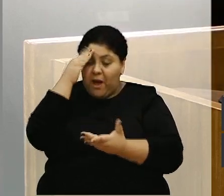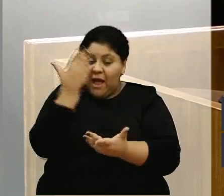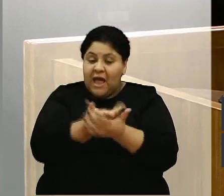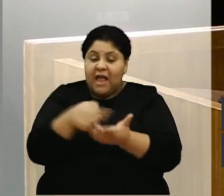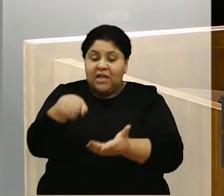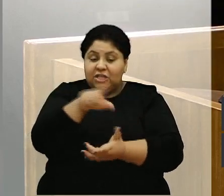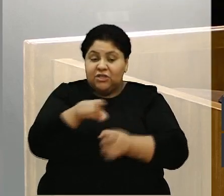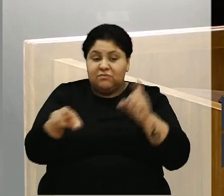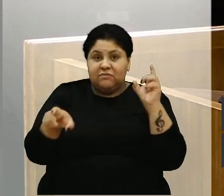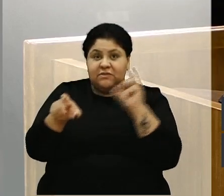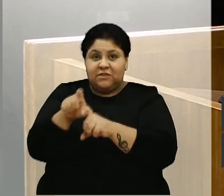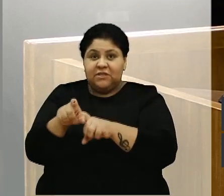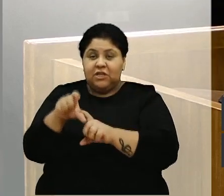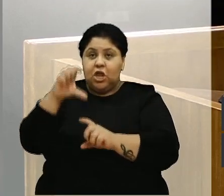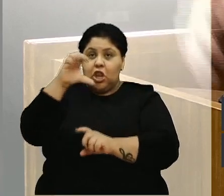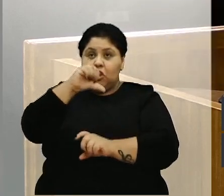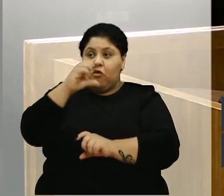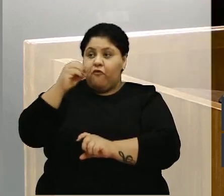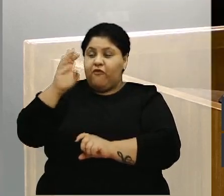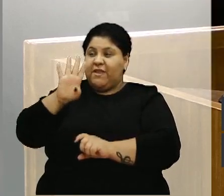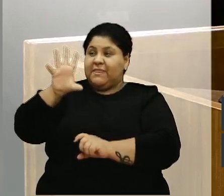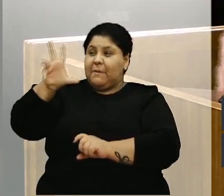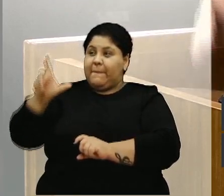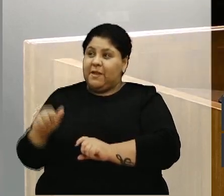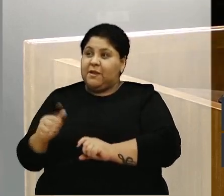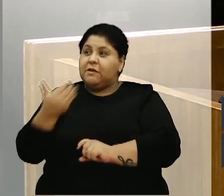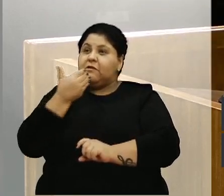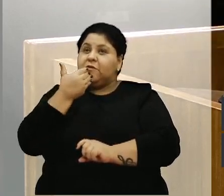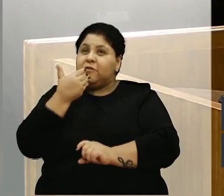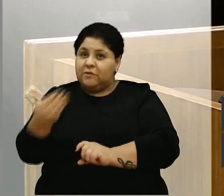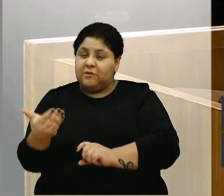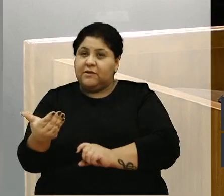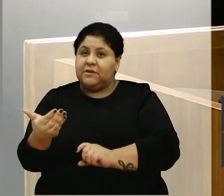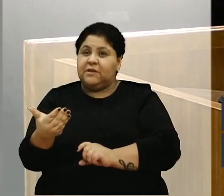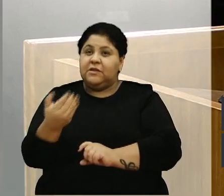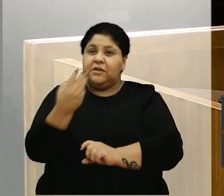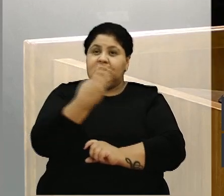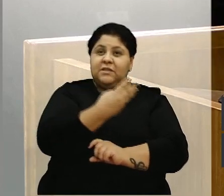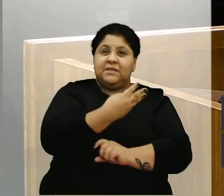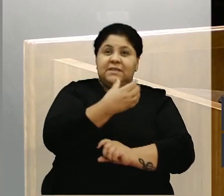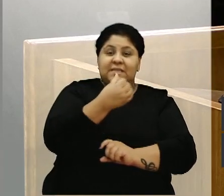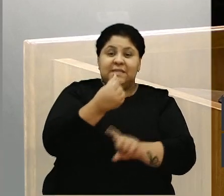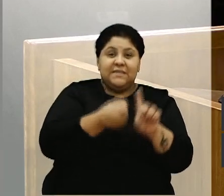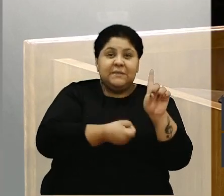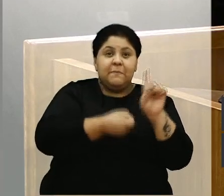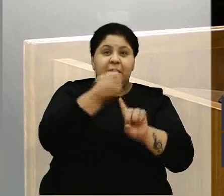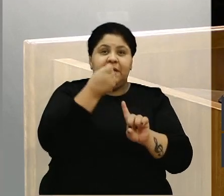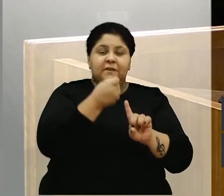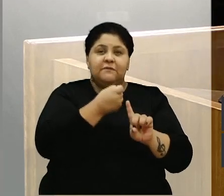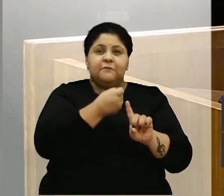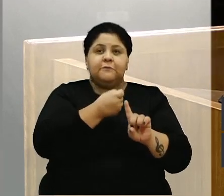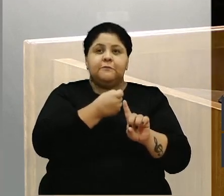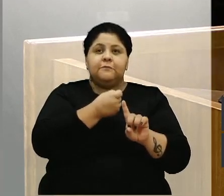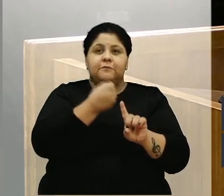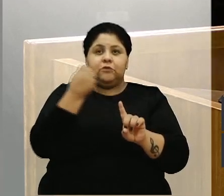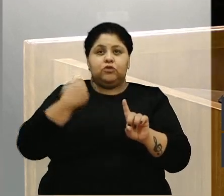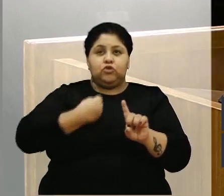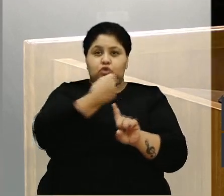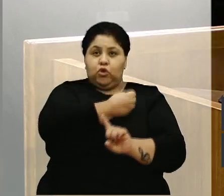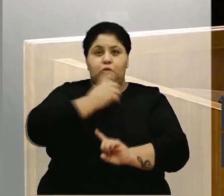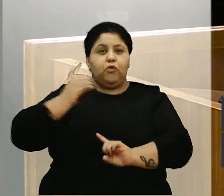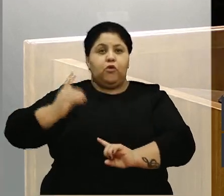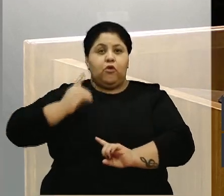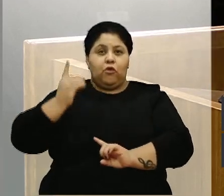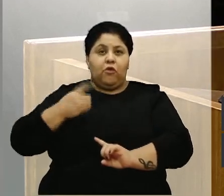uma dívida de 90 bilhões. Nós pedimos uma anistia de 36 meses. E eu vou dar o nome dos deputados aqui que a